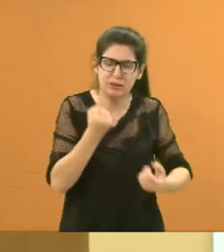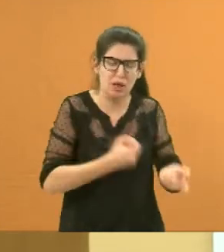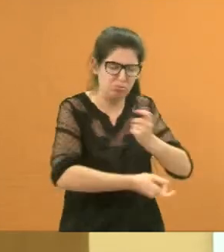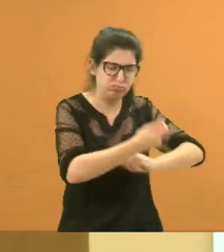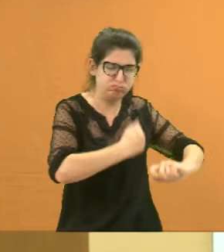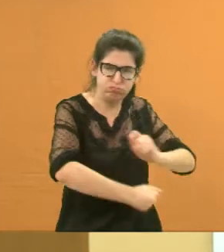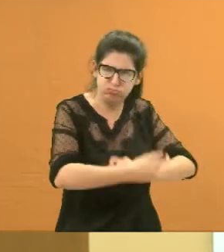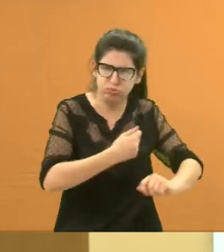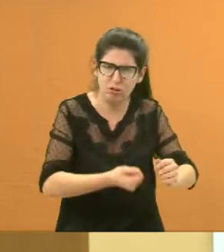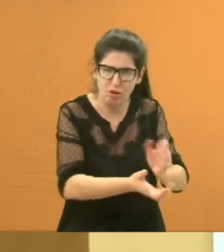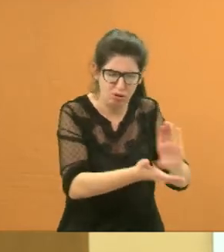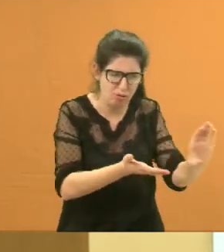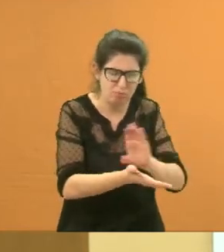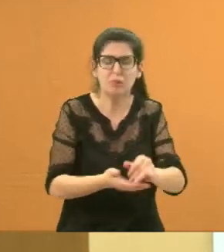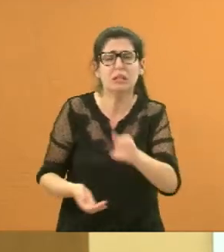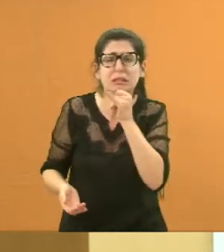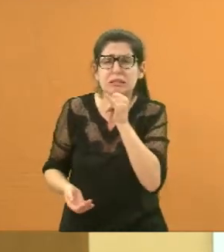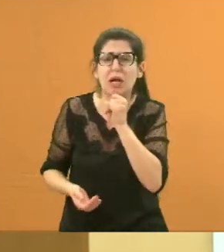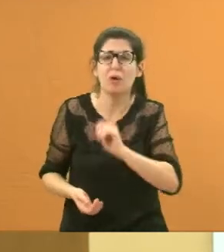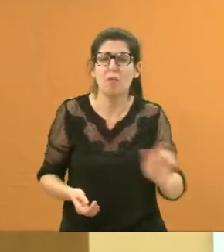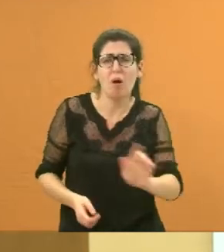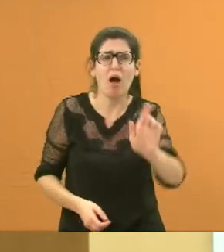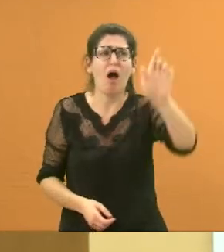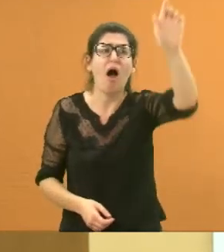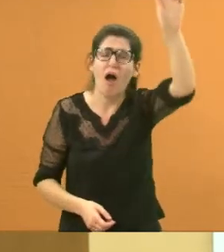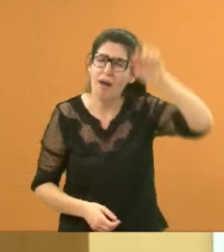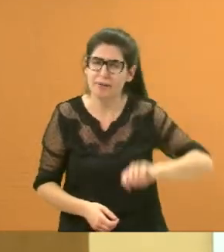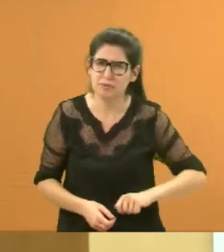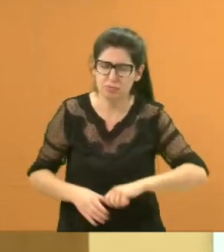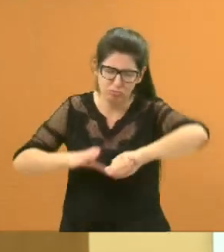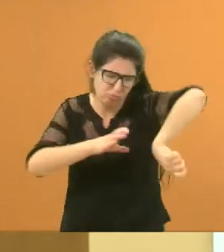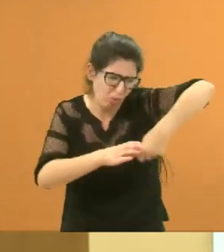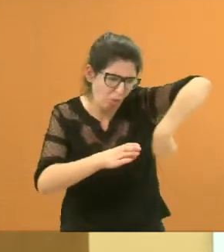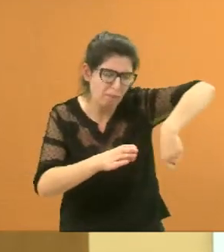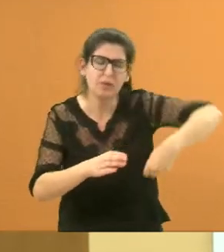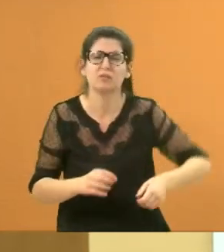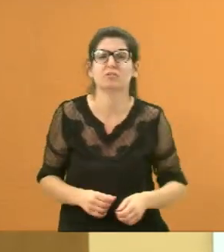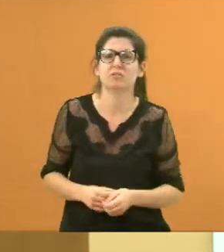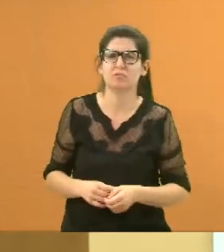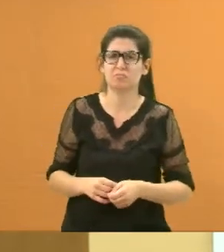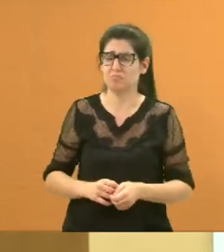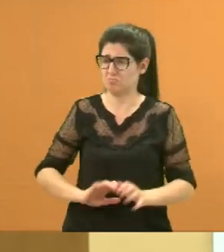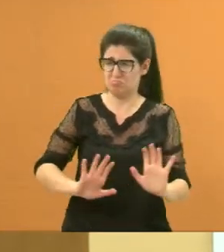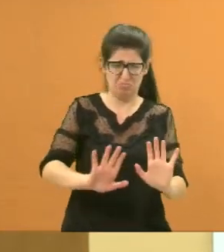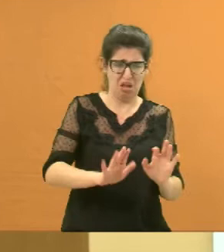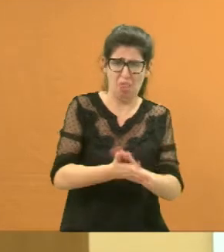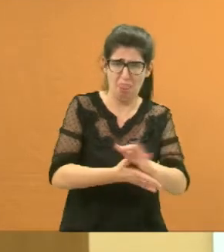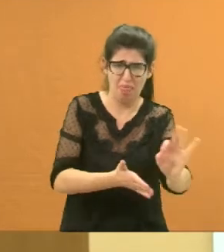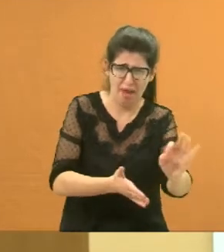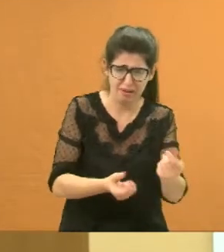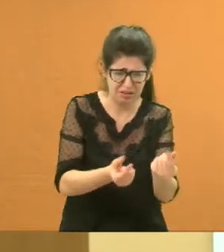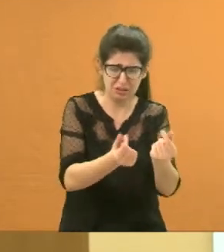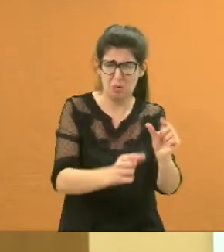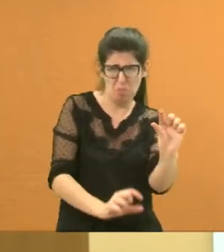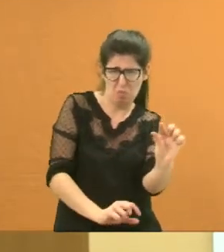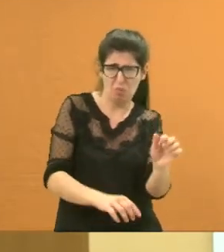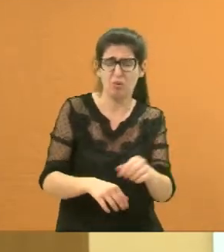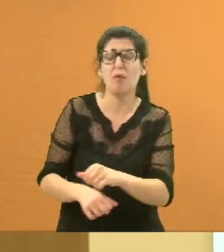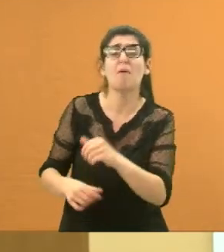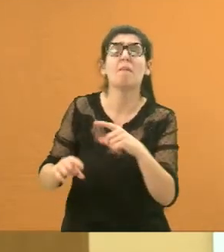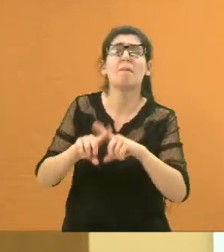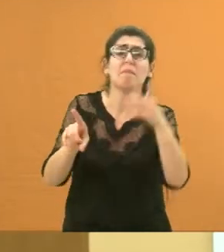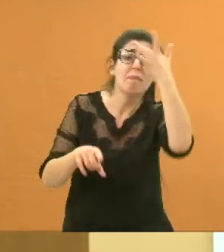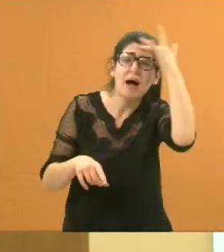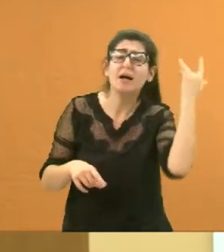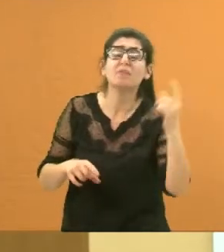botijão de gás, que a gente até usou como exemplo aqui, não significa nada para uma pessoa que ganha 10 salários mínimos, mas para quem ganha um salário faz uma